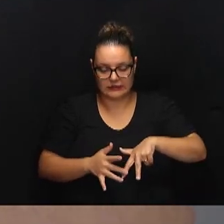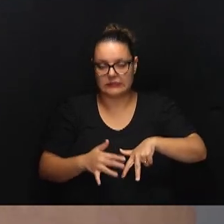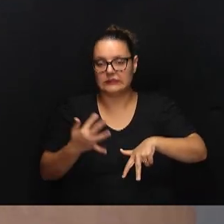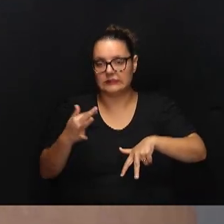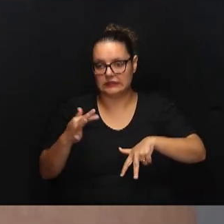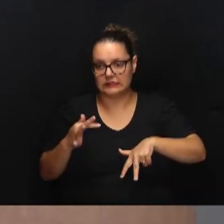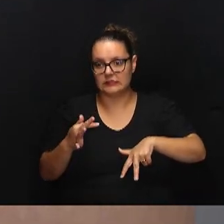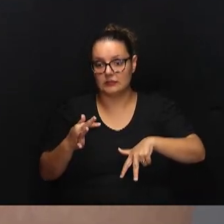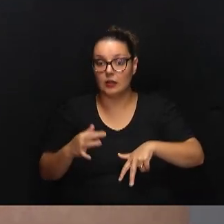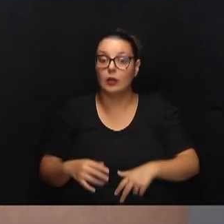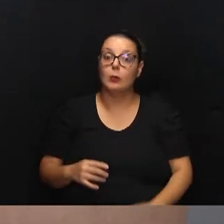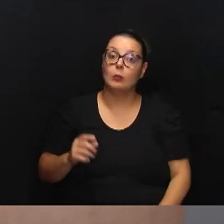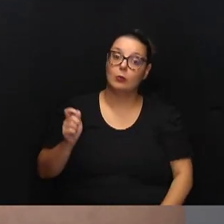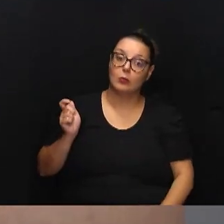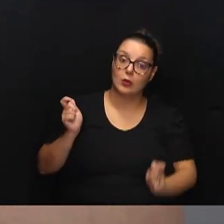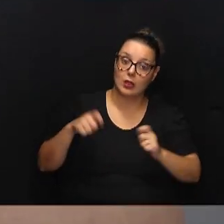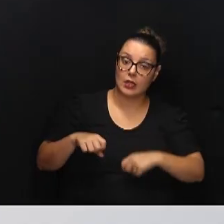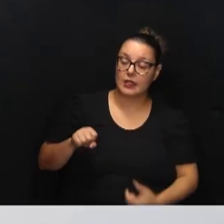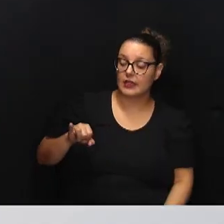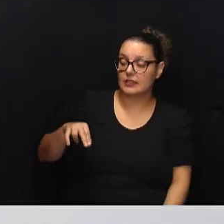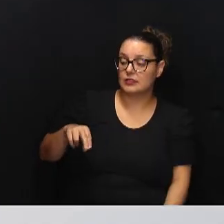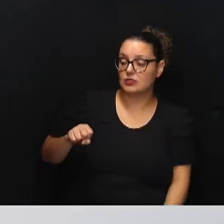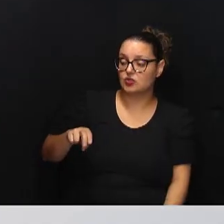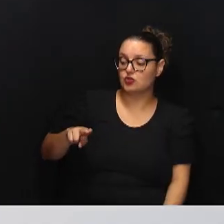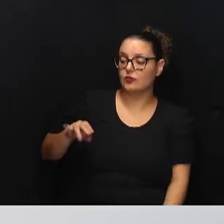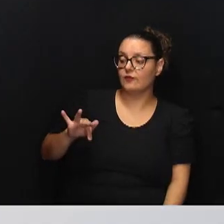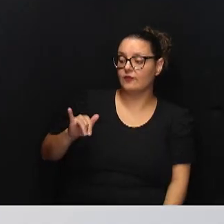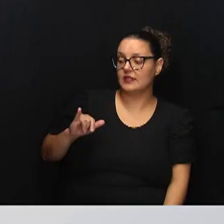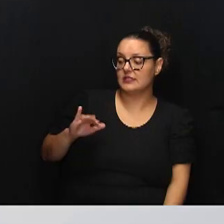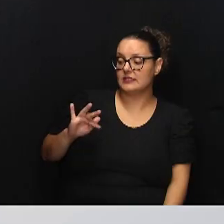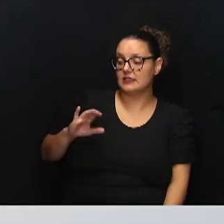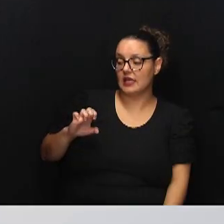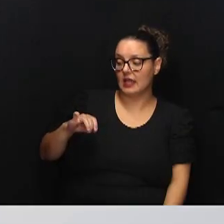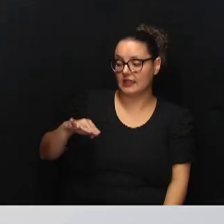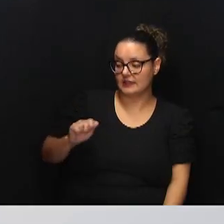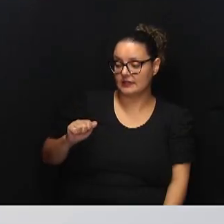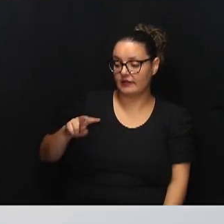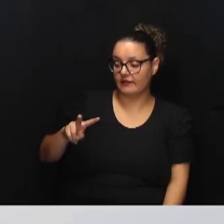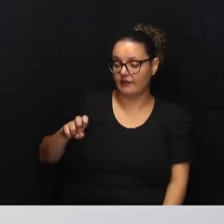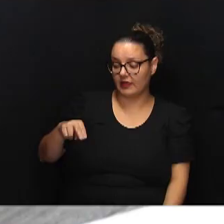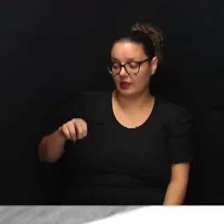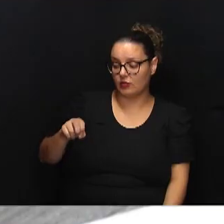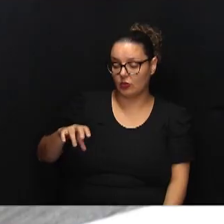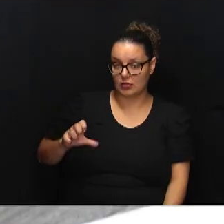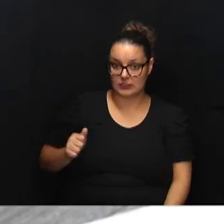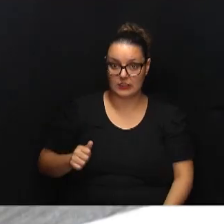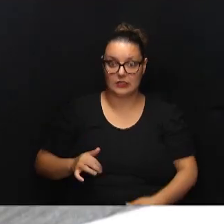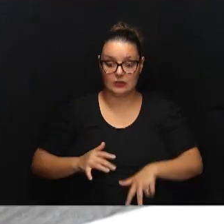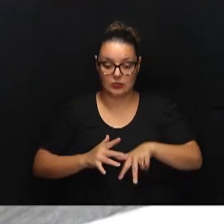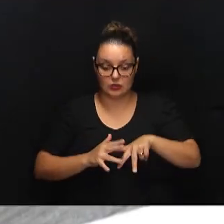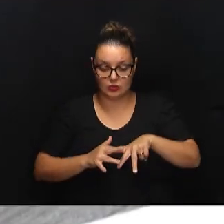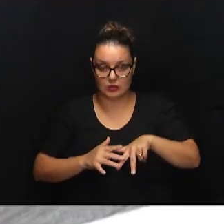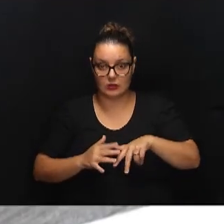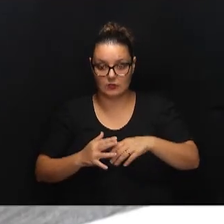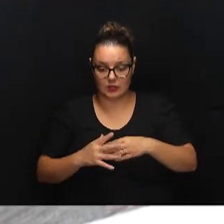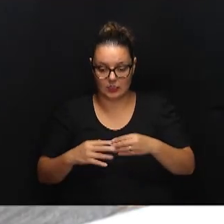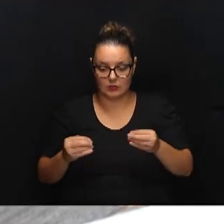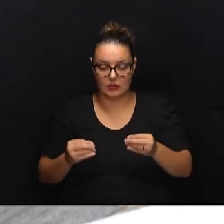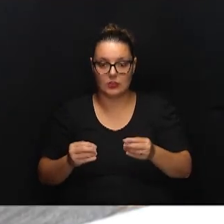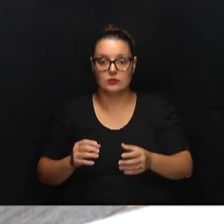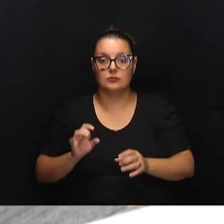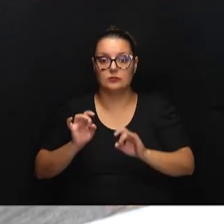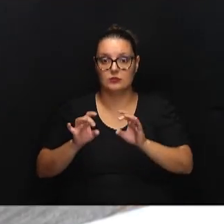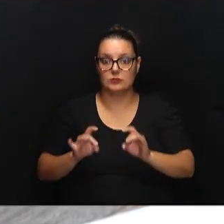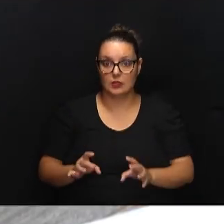devido à insuficiência venosa e que fazem uso de curativos especiais. Nesse caso específico, a